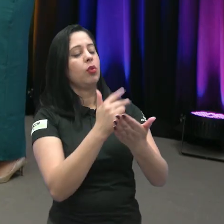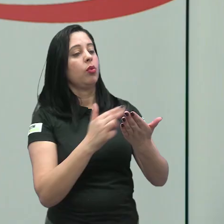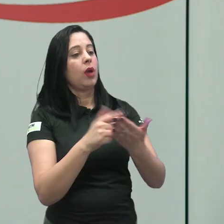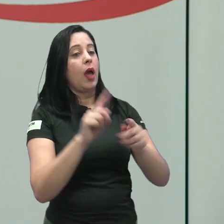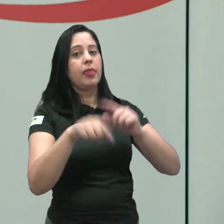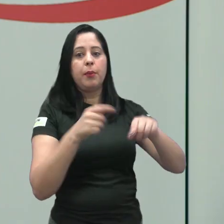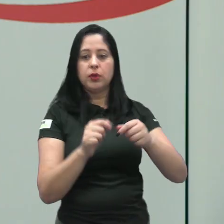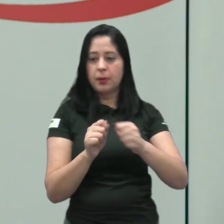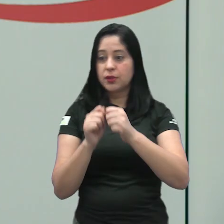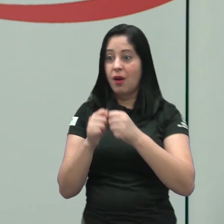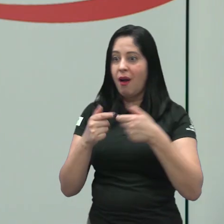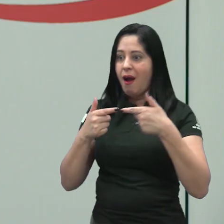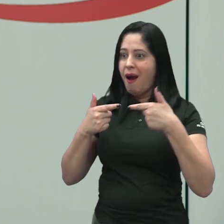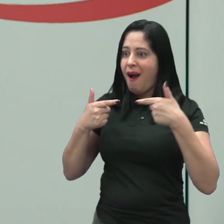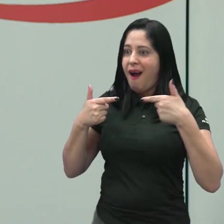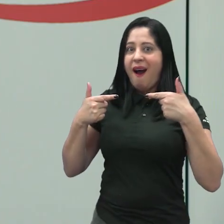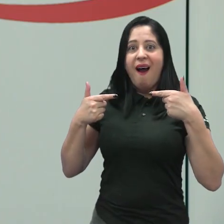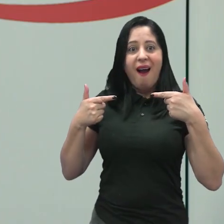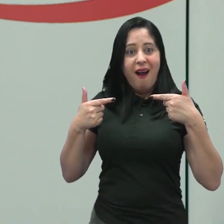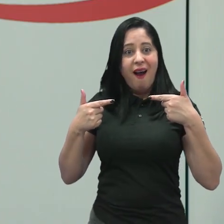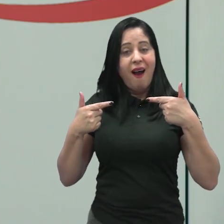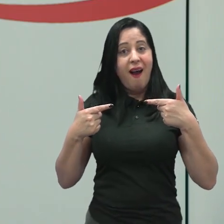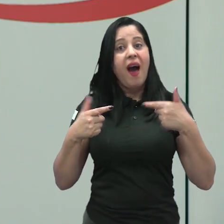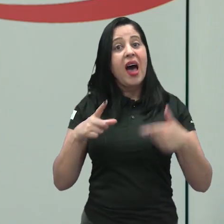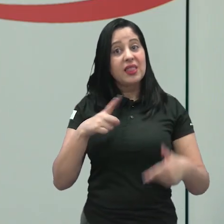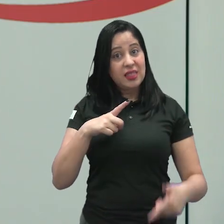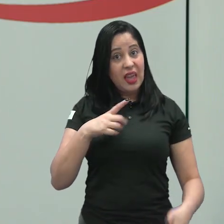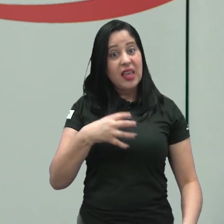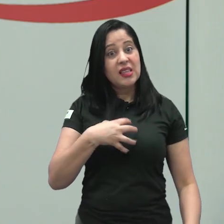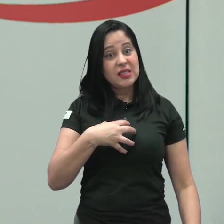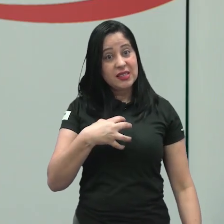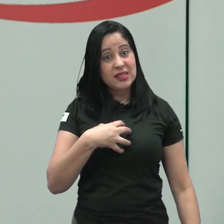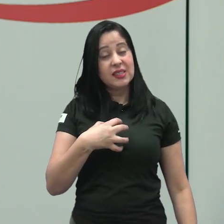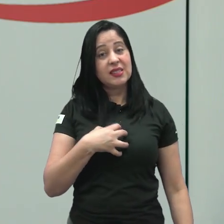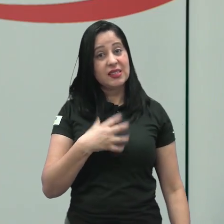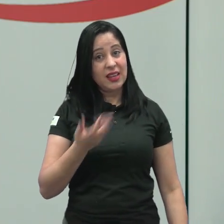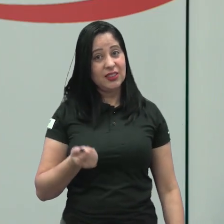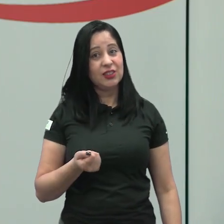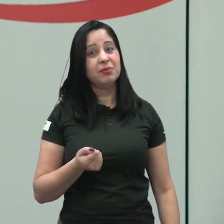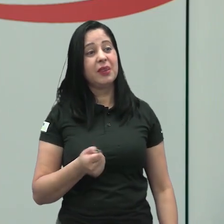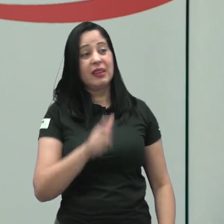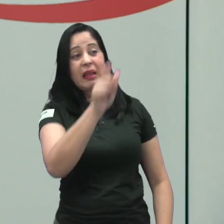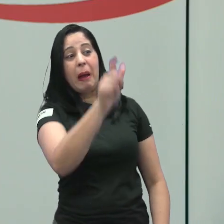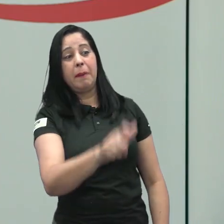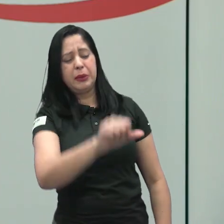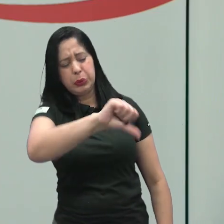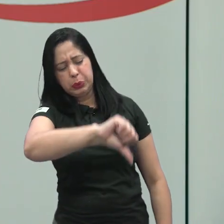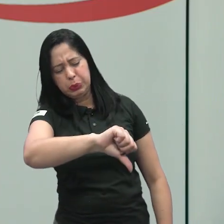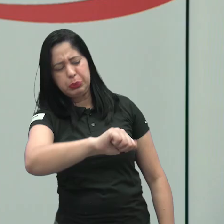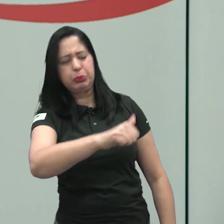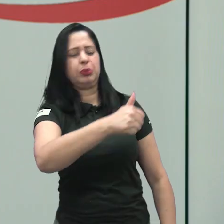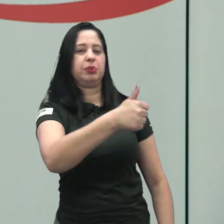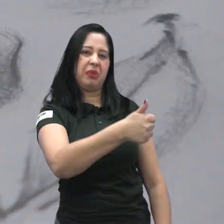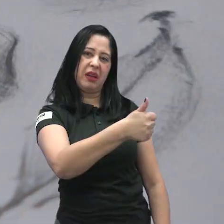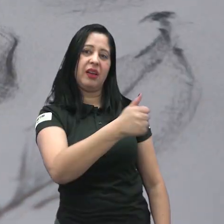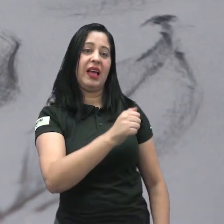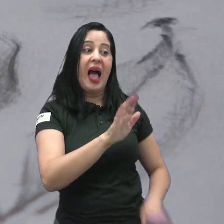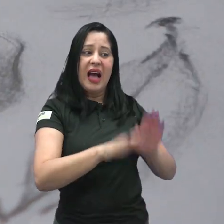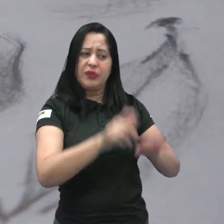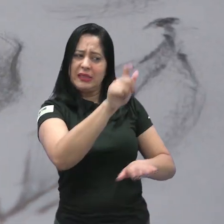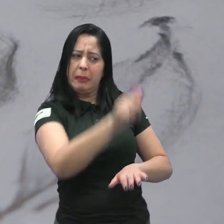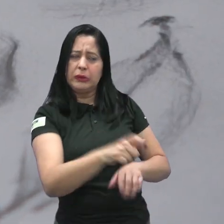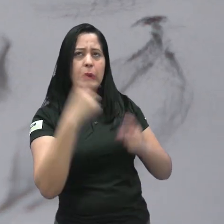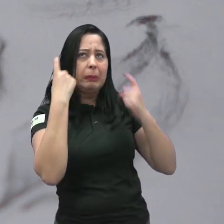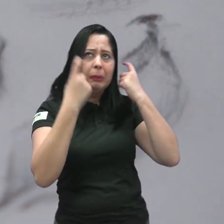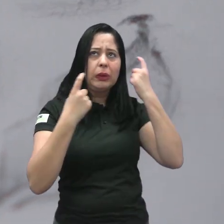pessoa muda, às vezes, né? Tem um sentimento, né, ali, né? A pessoa muda aquele sentimento. Às vezes a pessoa estava meio preocupada